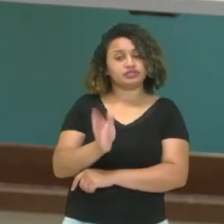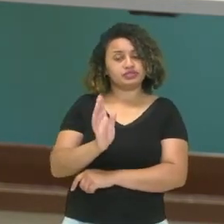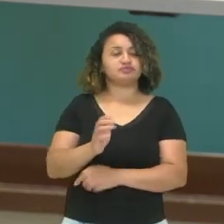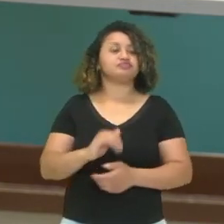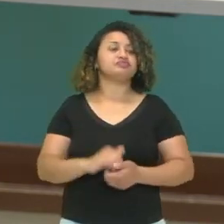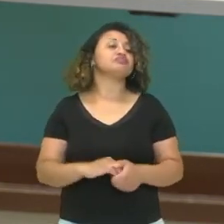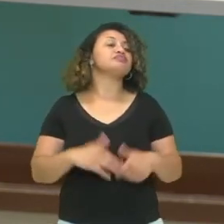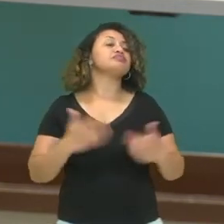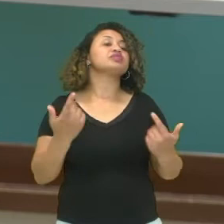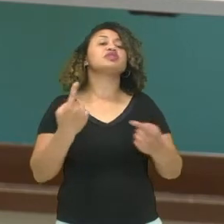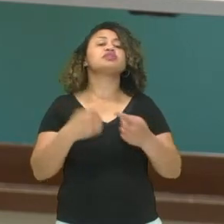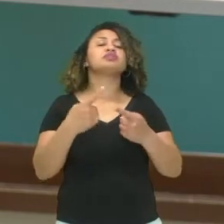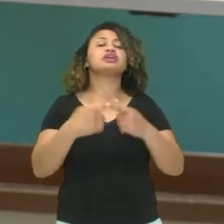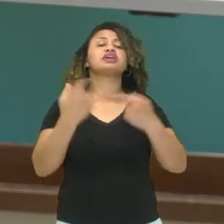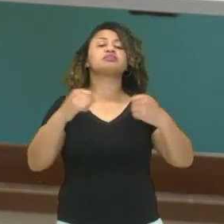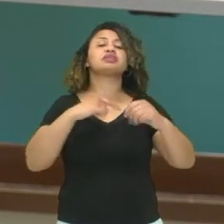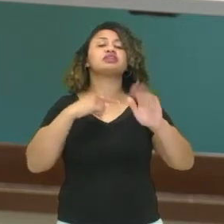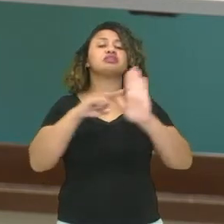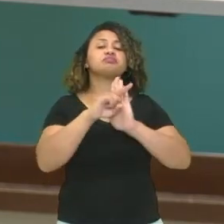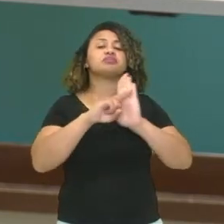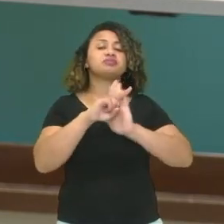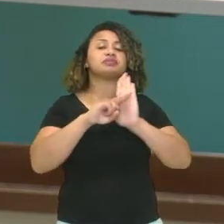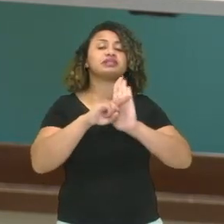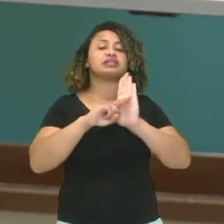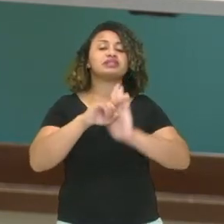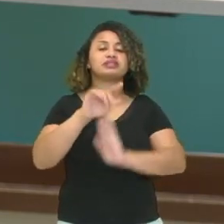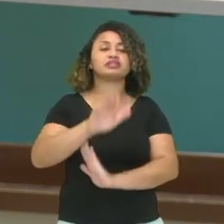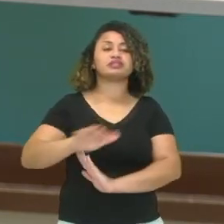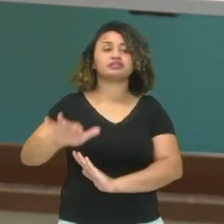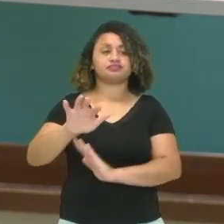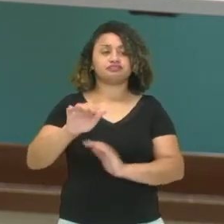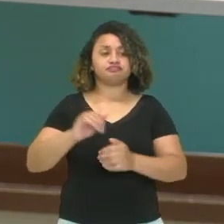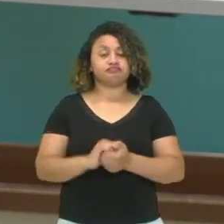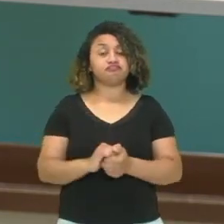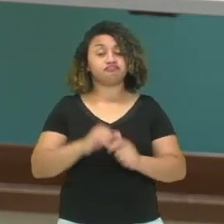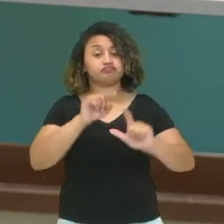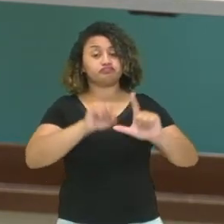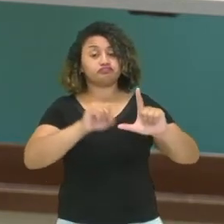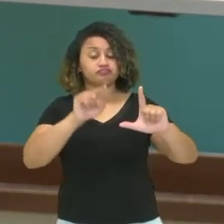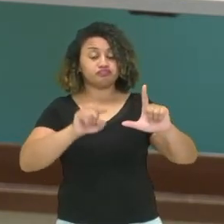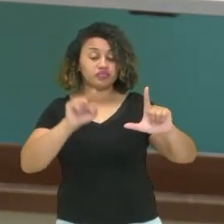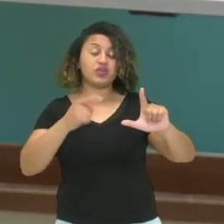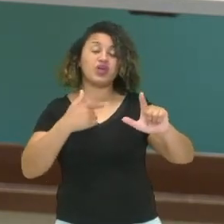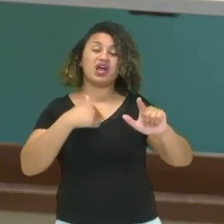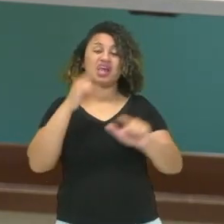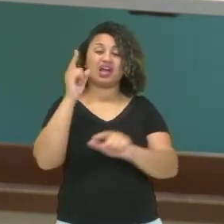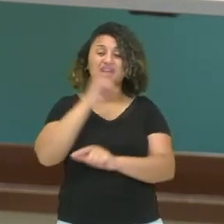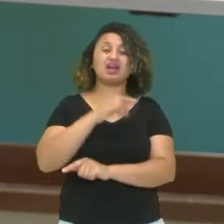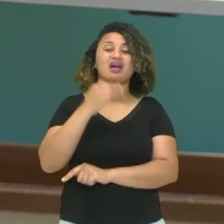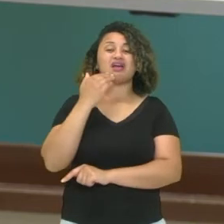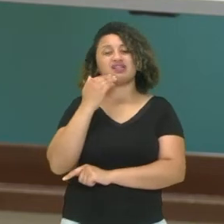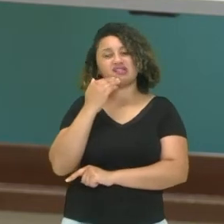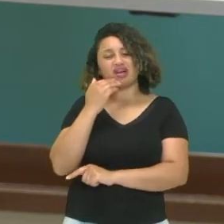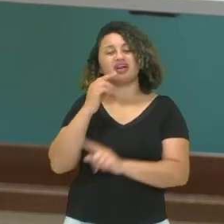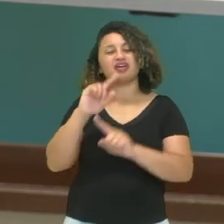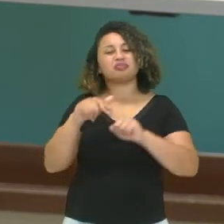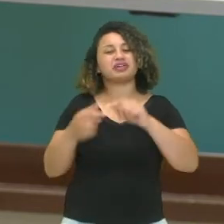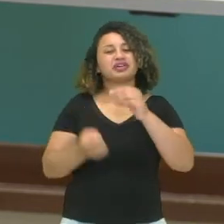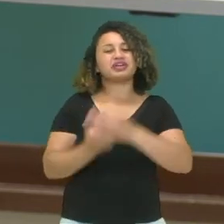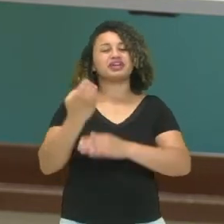que serve uma pesquisa de mercado? Vamos lá. As estatísticas do fracasso de novos negócios, que eu já comentei com vocês,